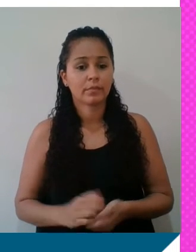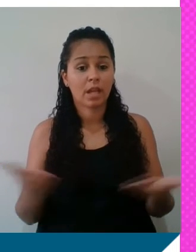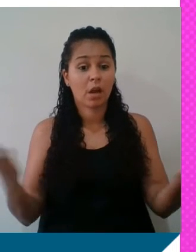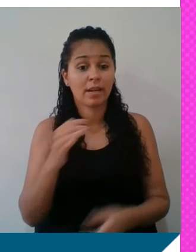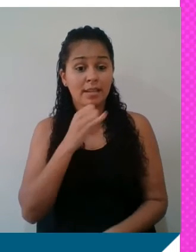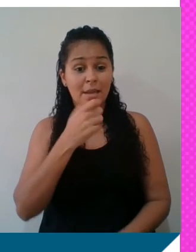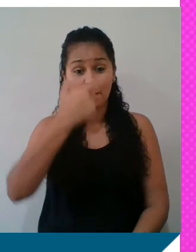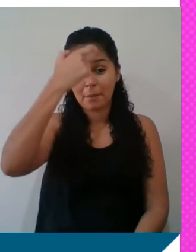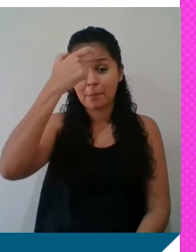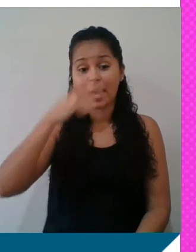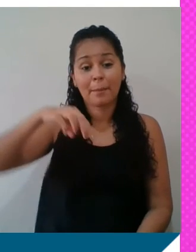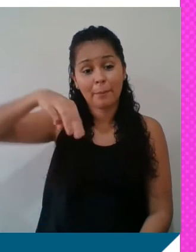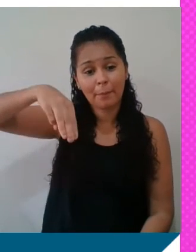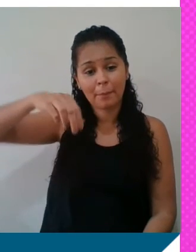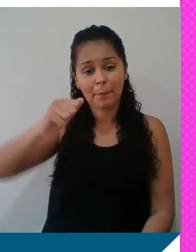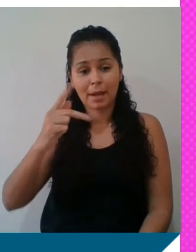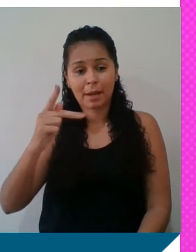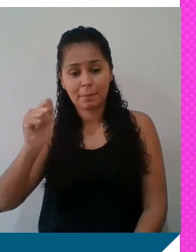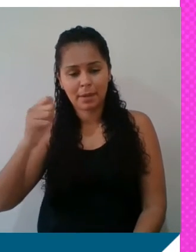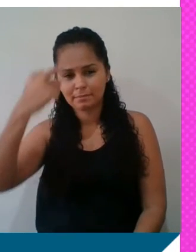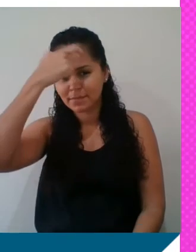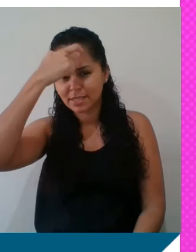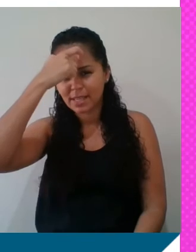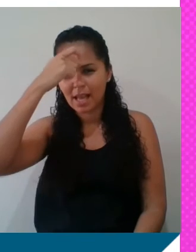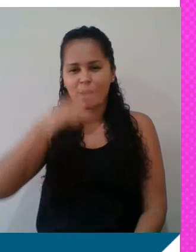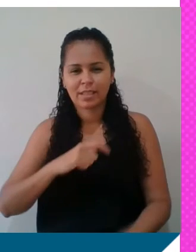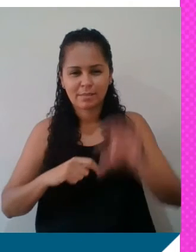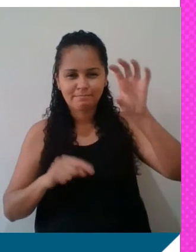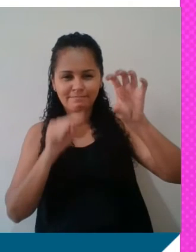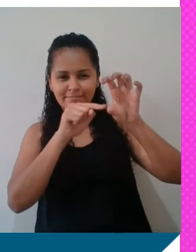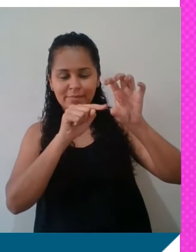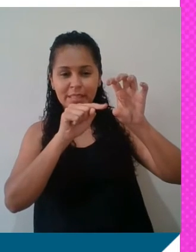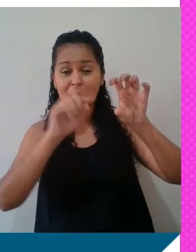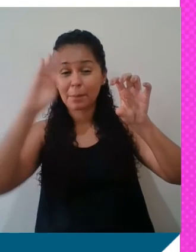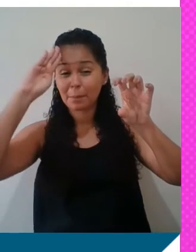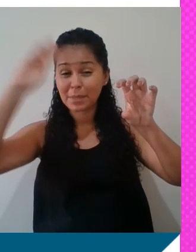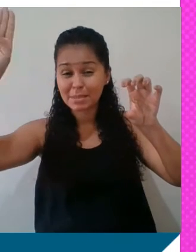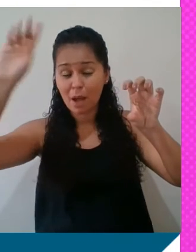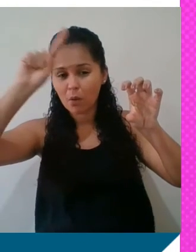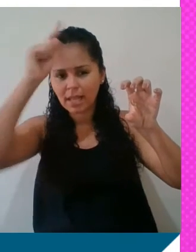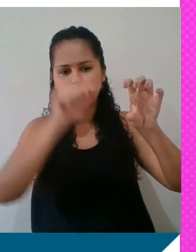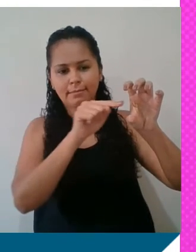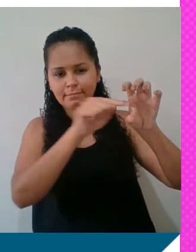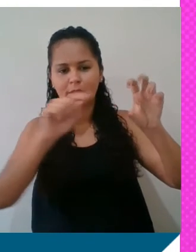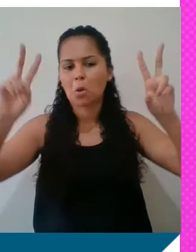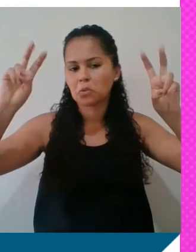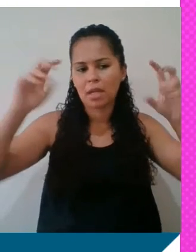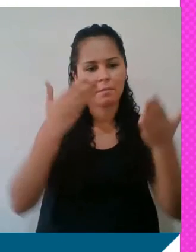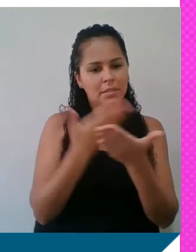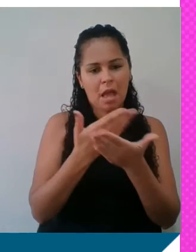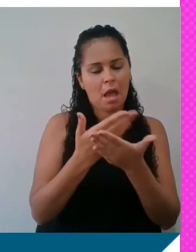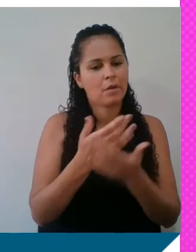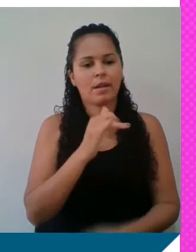Esse aí é um exemplo do mapa mental, né? Então, o mapa mental, lá no centro, onde está escrito mapa mental, você vai botar as ideias principais, ou, por exemplo, o tema